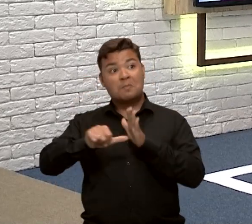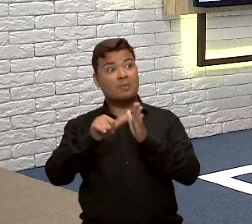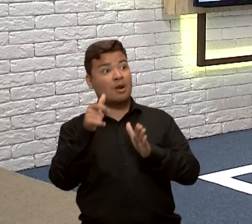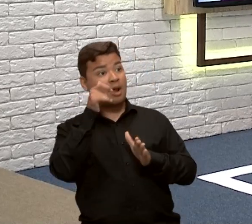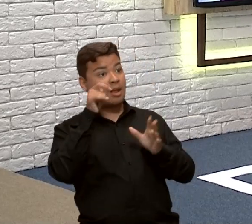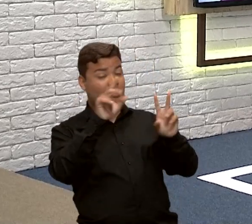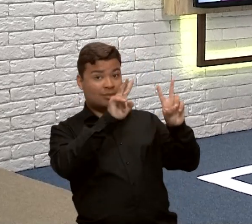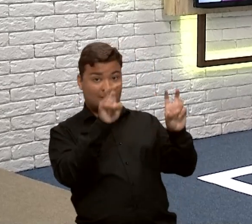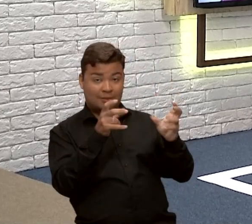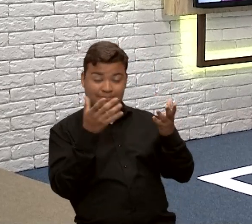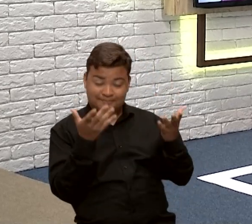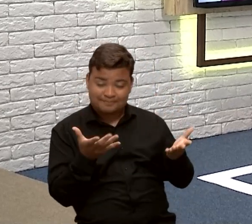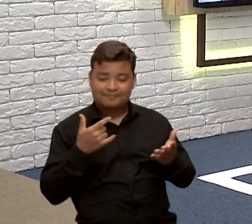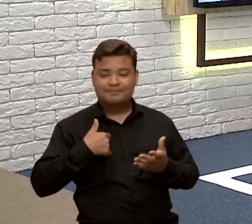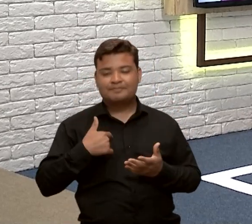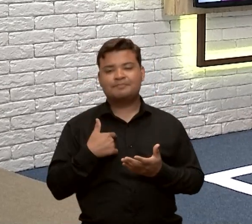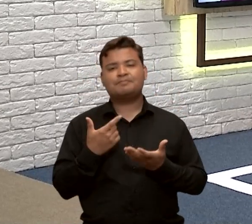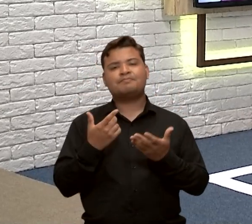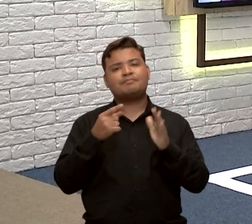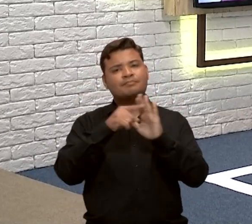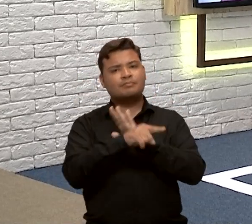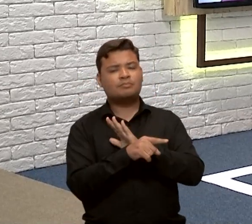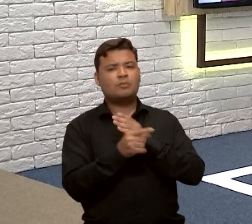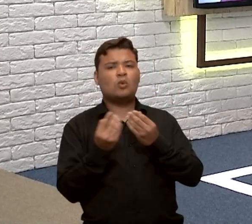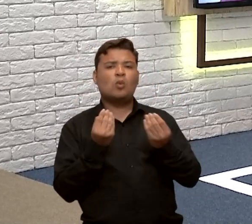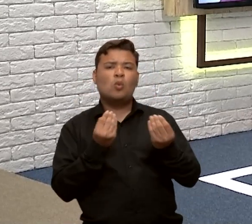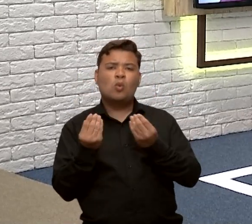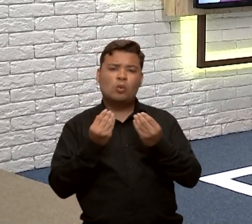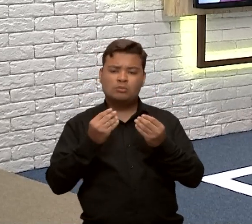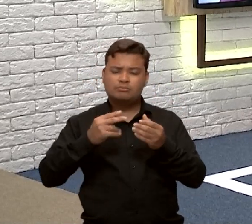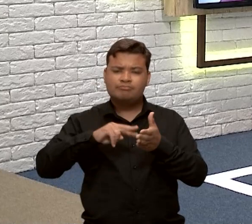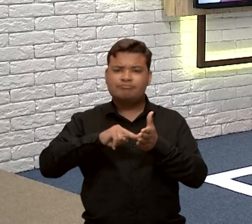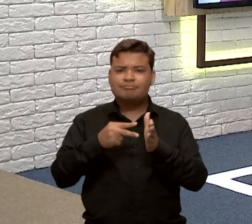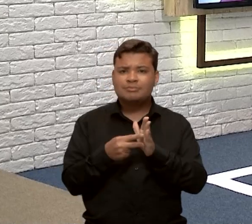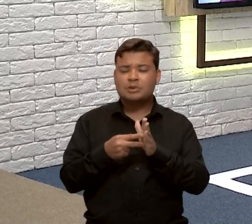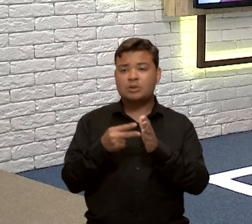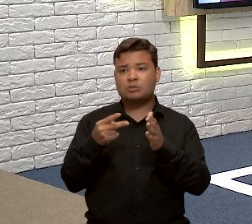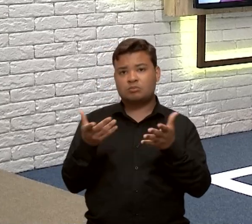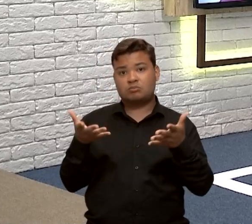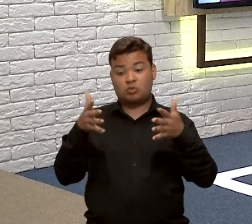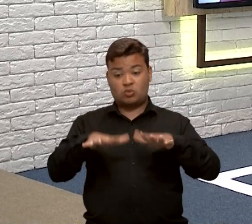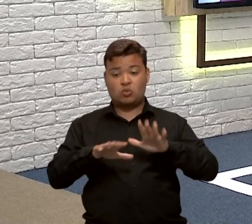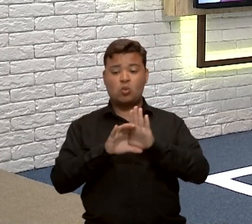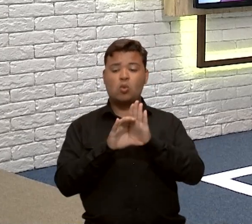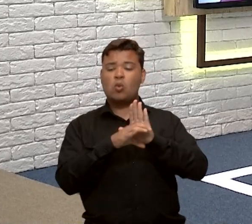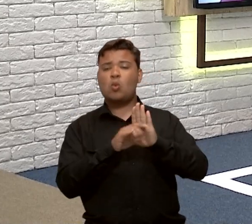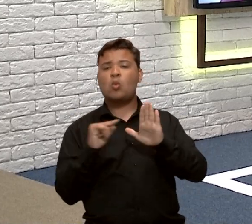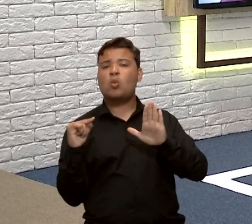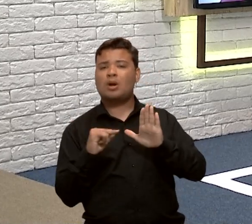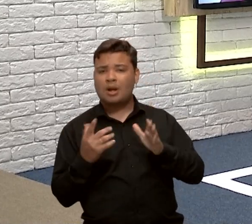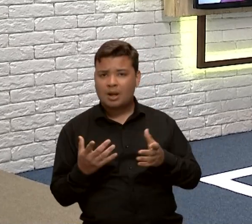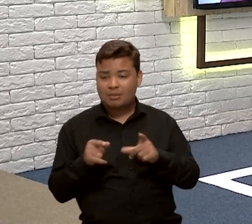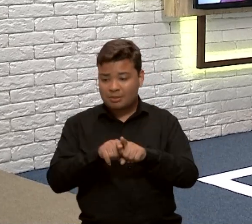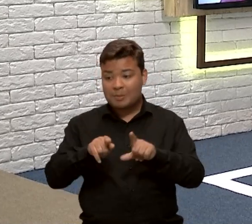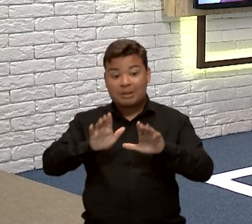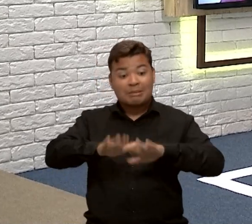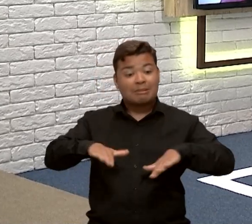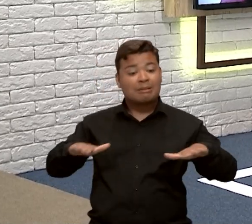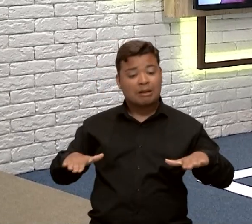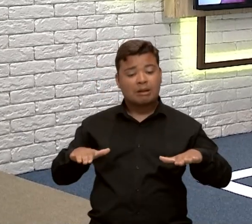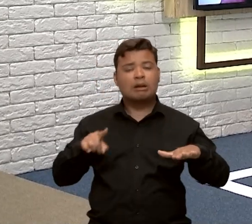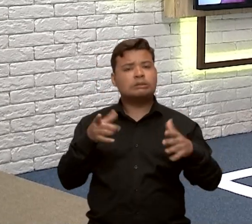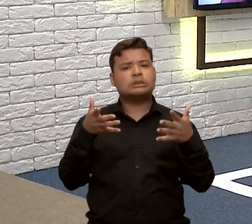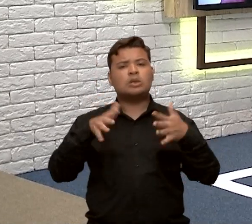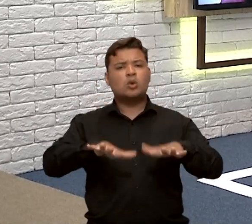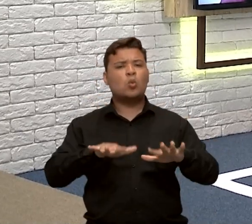a senhora falasse sobre esse conceito, né? O que é inclusão? E se a gente fala de inclusão de crianças, a gente está falando